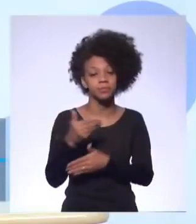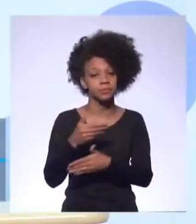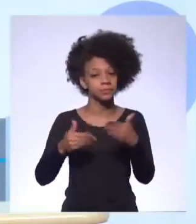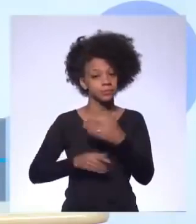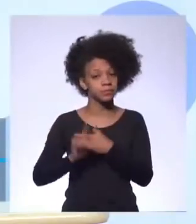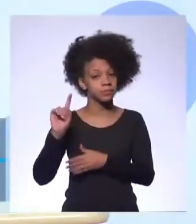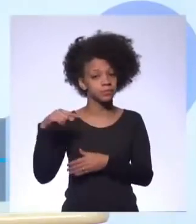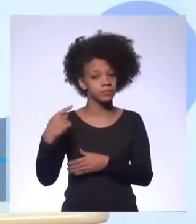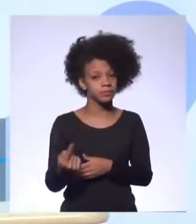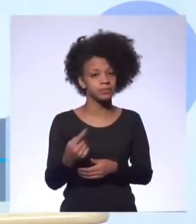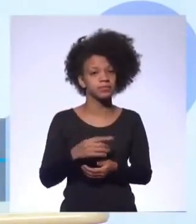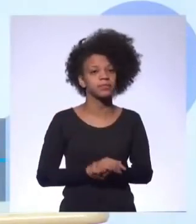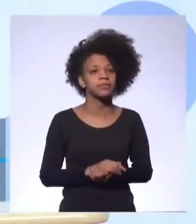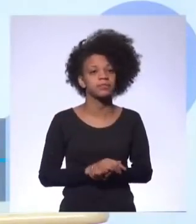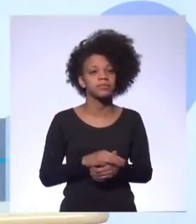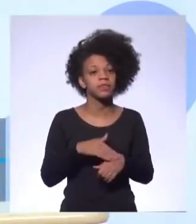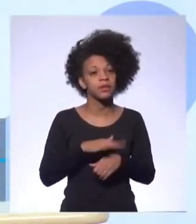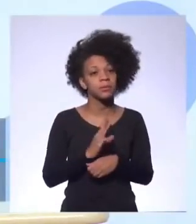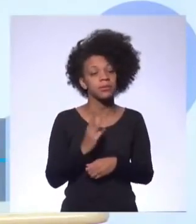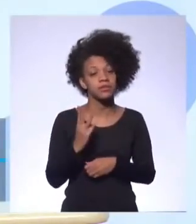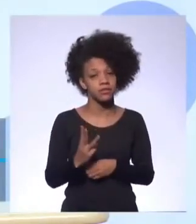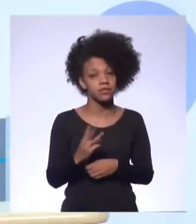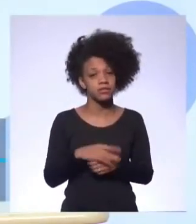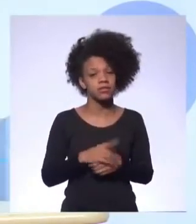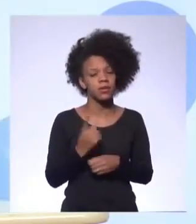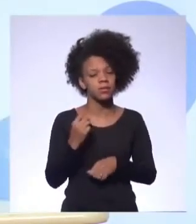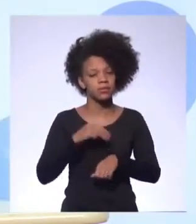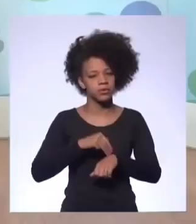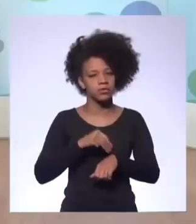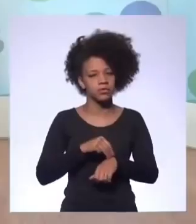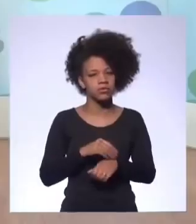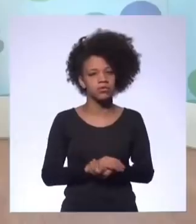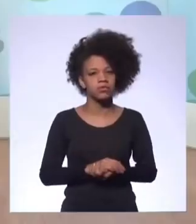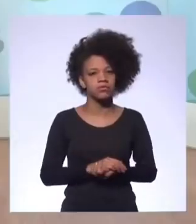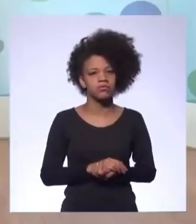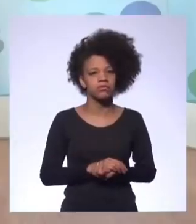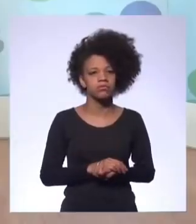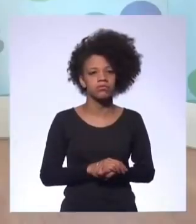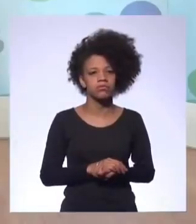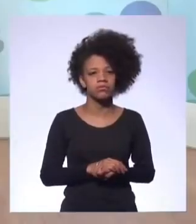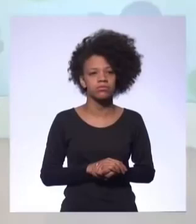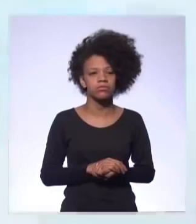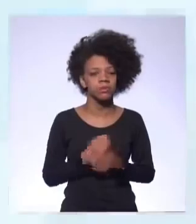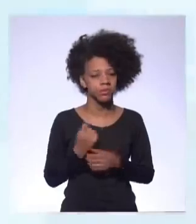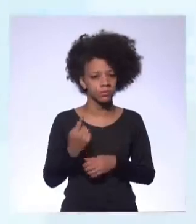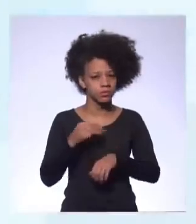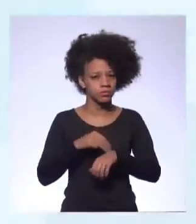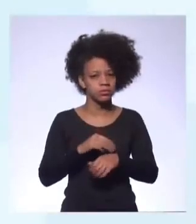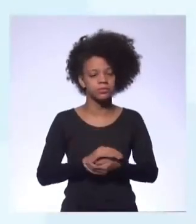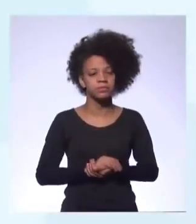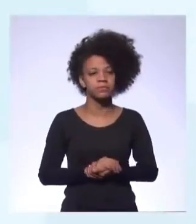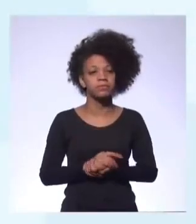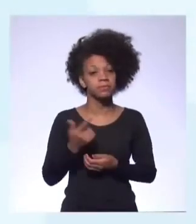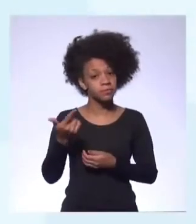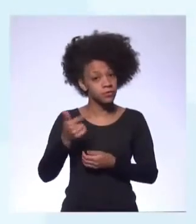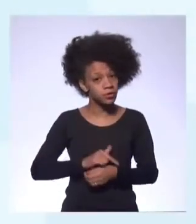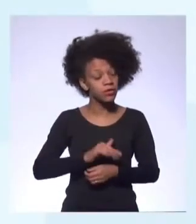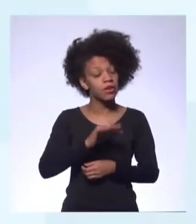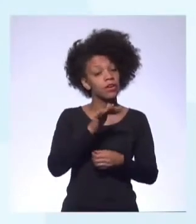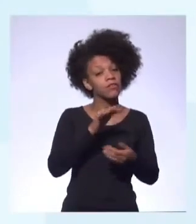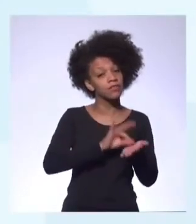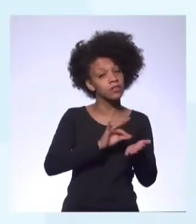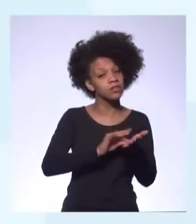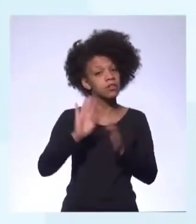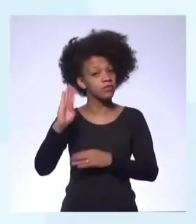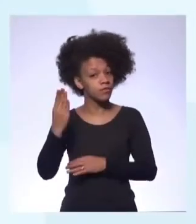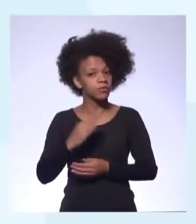Próximas. Mais três. Esse aqui eu vou Ainda deixar continuo um verdadeiro e minutinho para falso. esses três, tá bom? De novo, verdadeiro ou